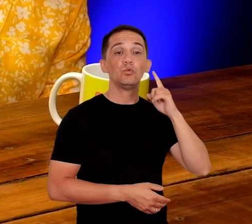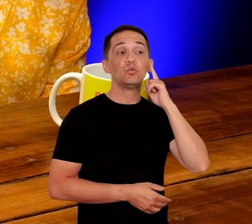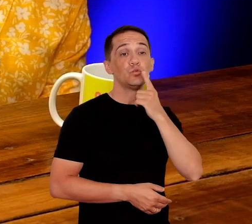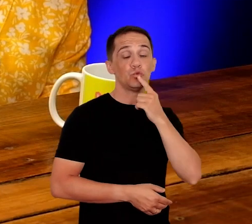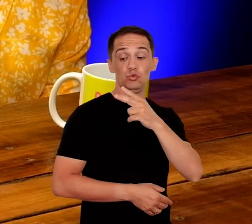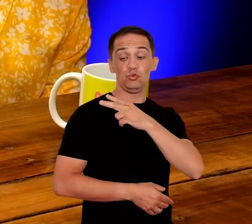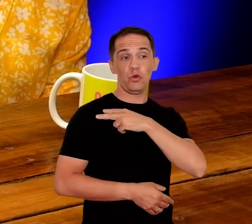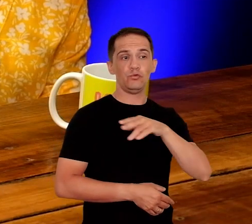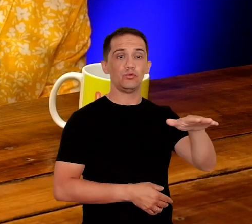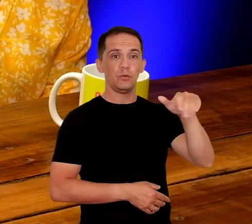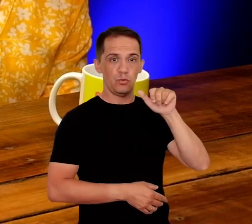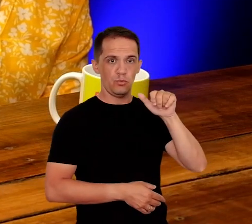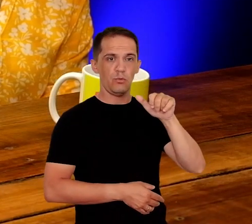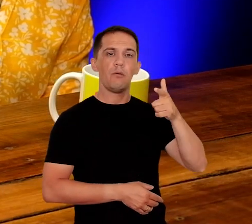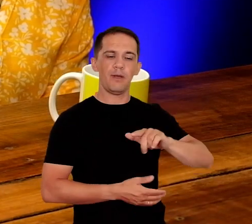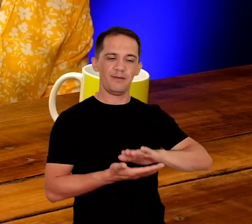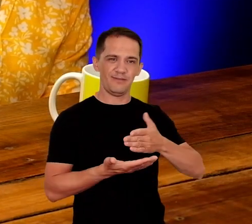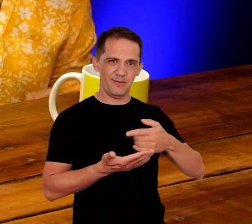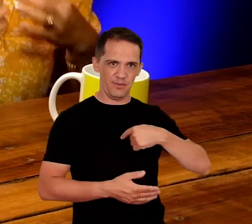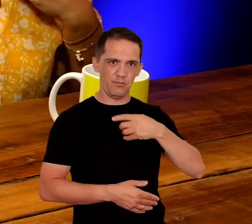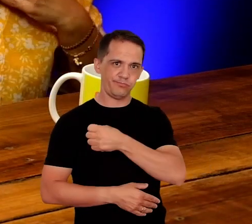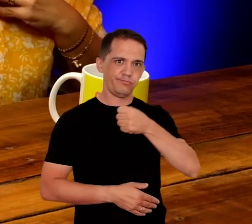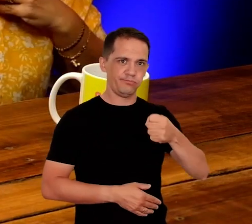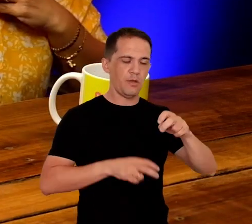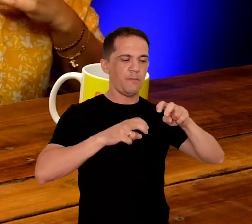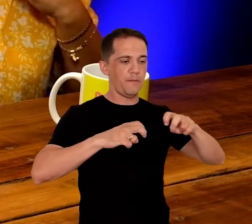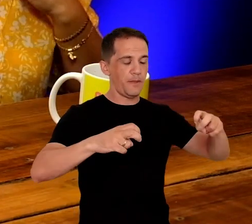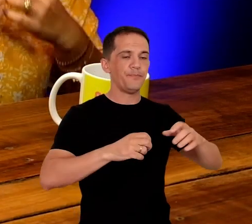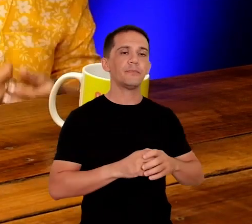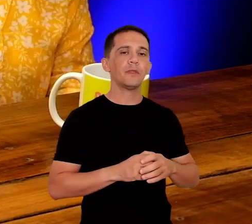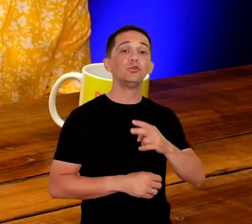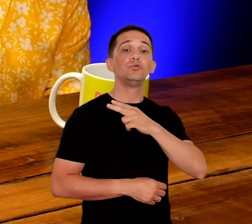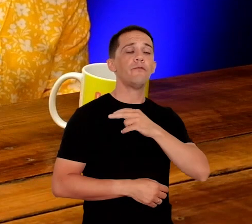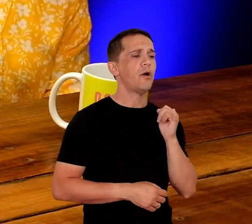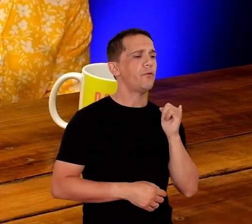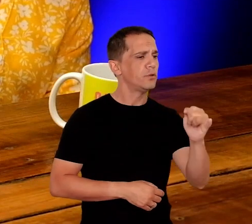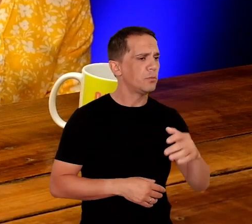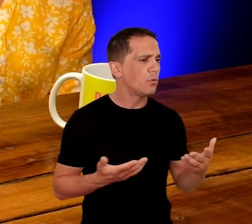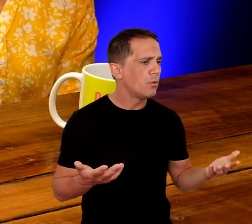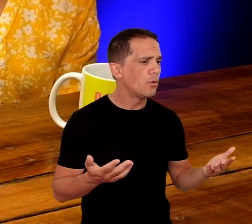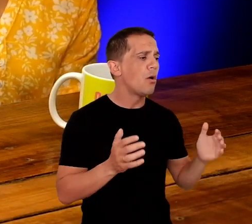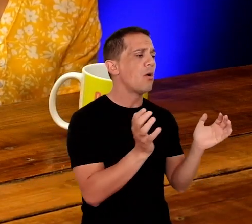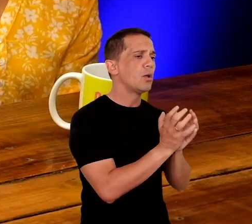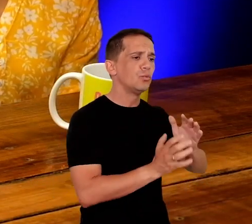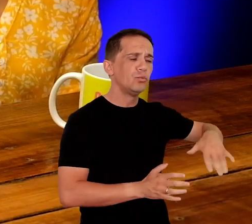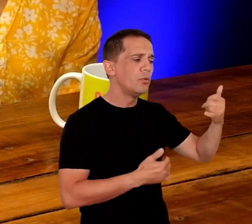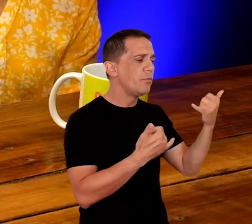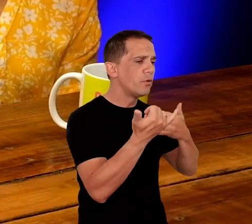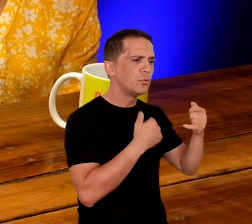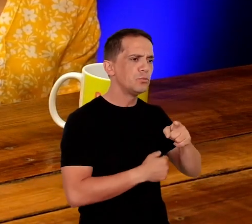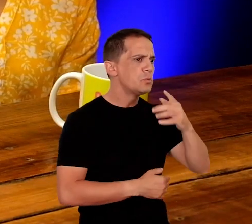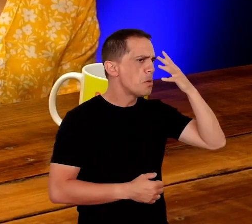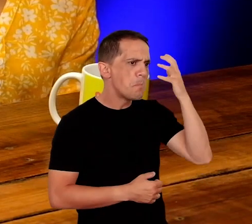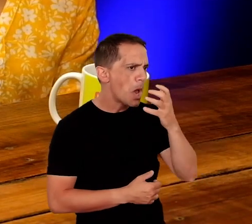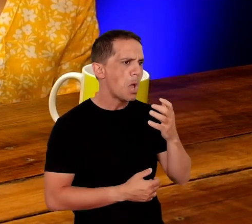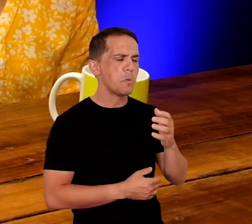né? E disse, teus colegas disseram que tu tá bravo com eles, que tu tá brigando com eles. Ele disse, não,